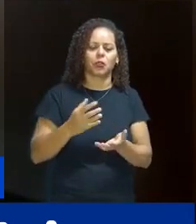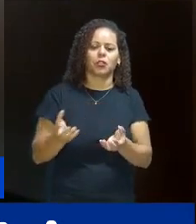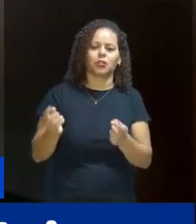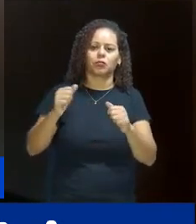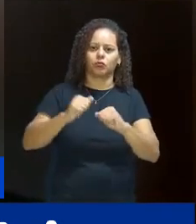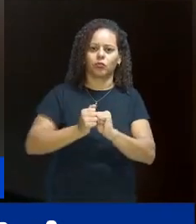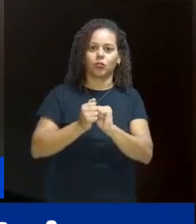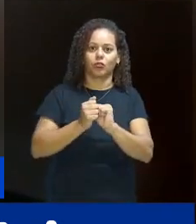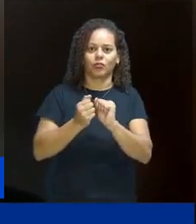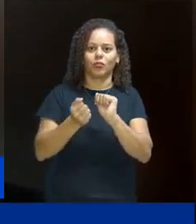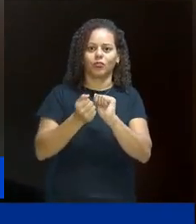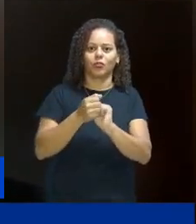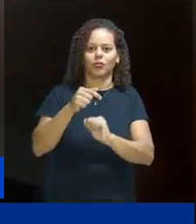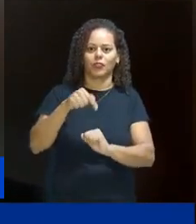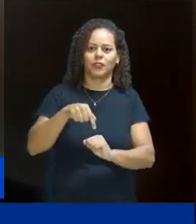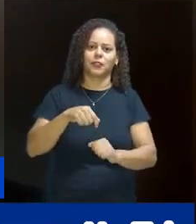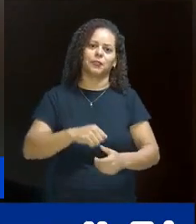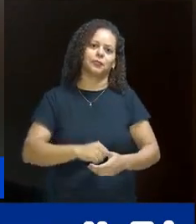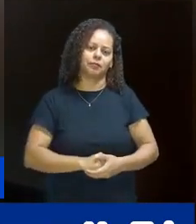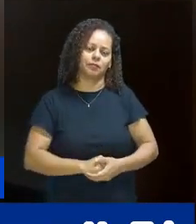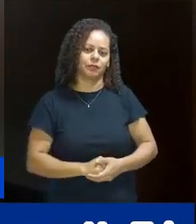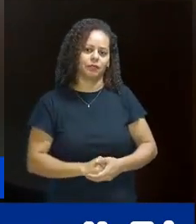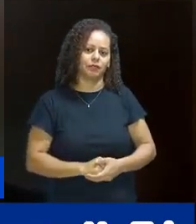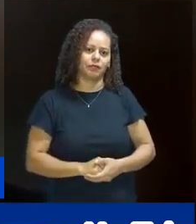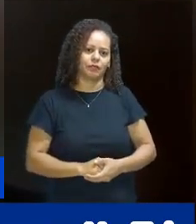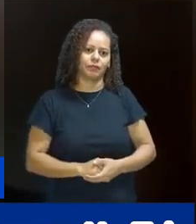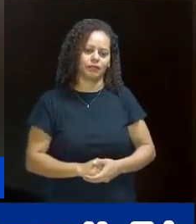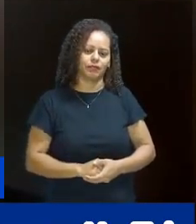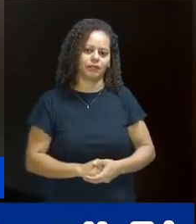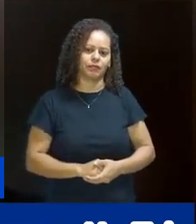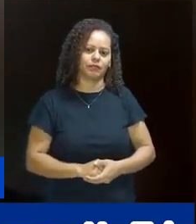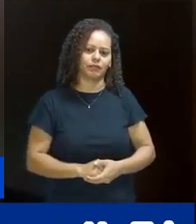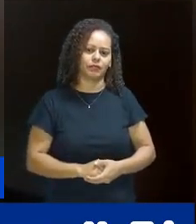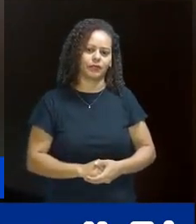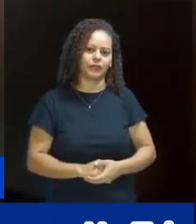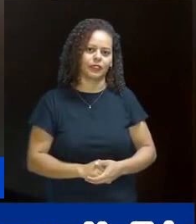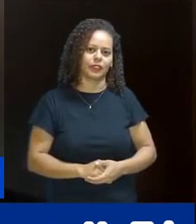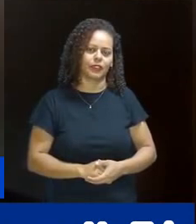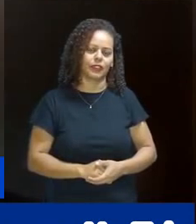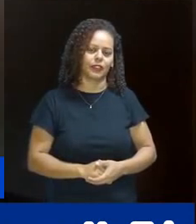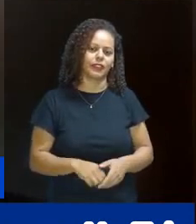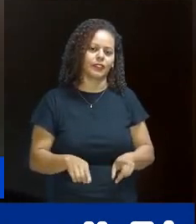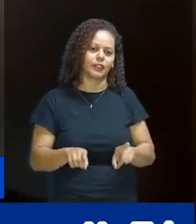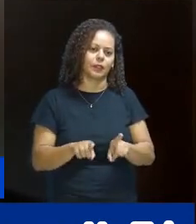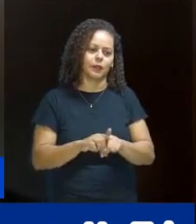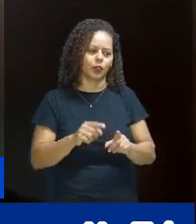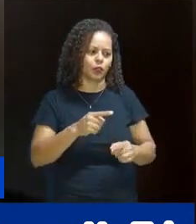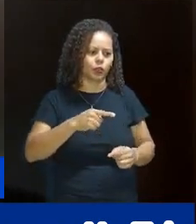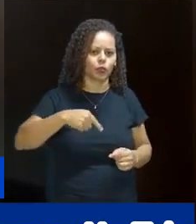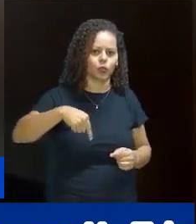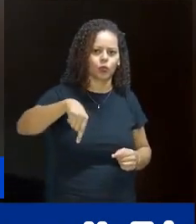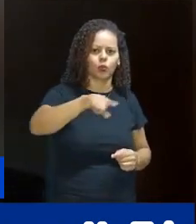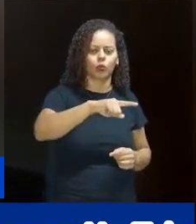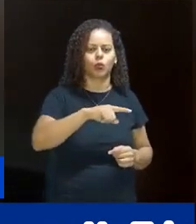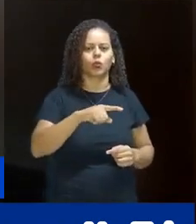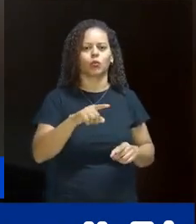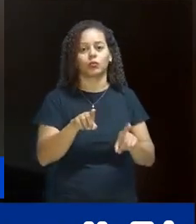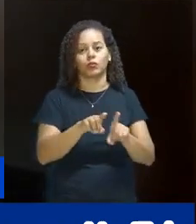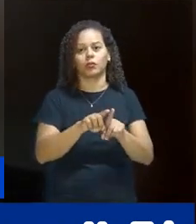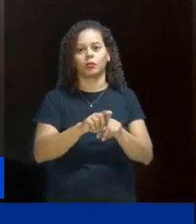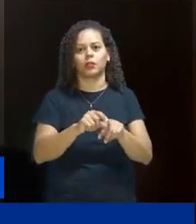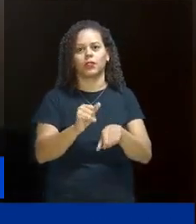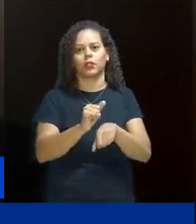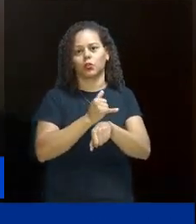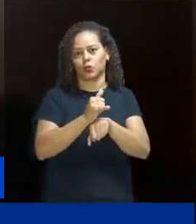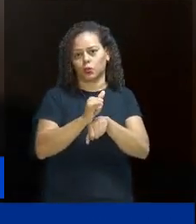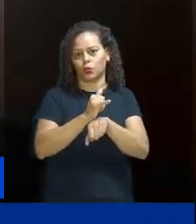integrar esta corte eleitoral. Eminentes advogados, seus servidores, aqueles que nos acompanham no